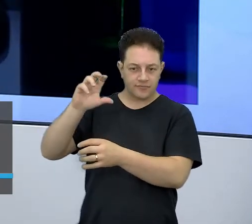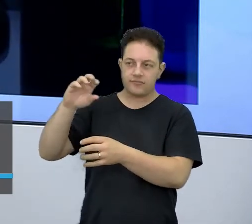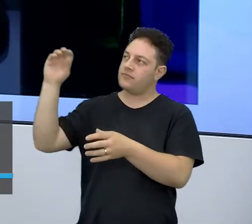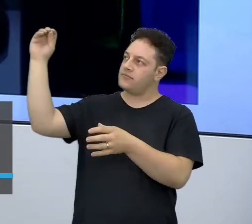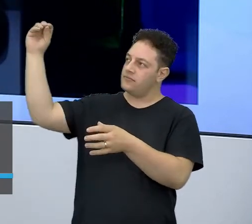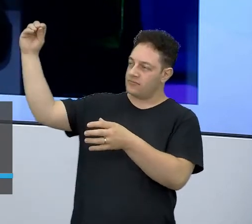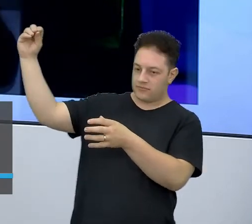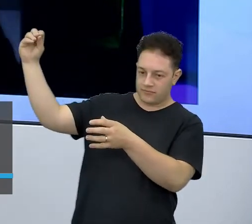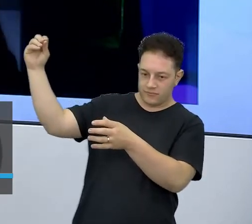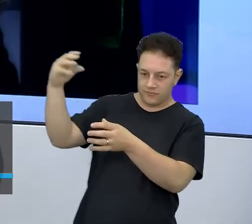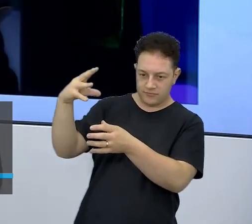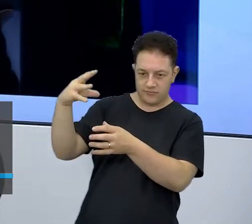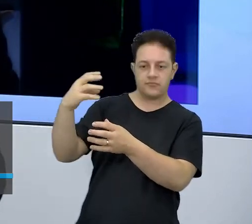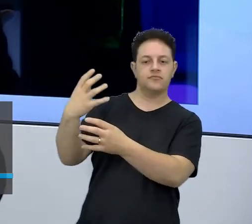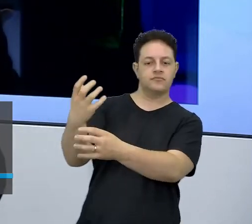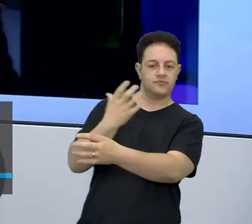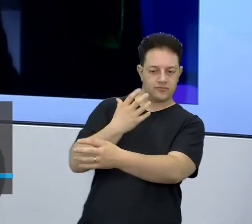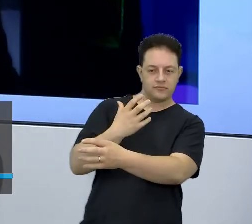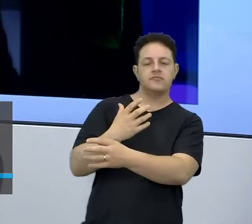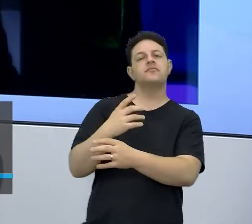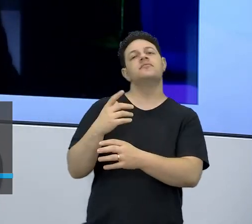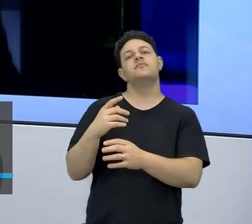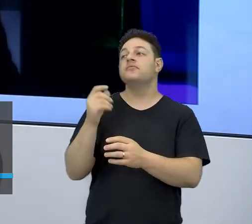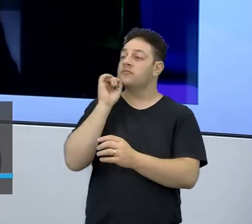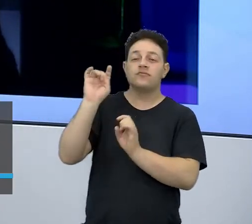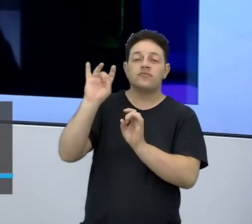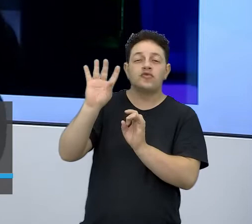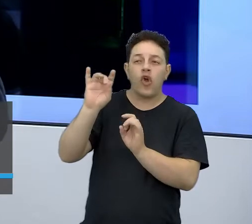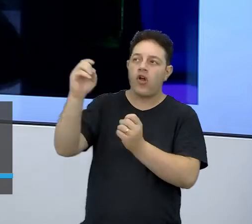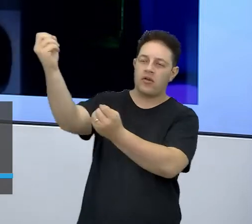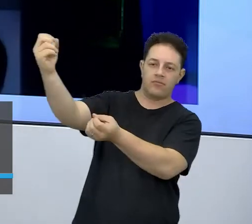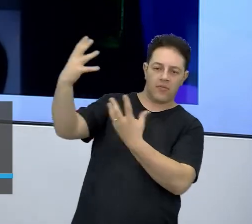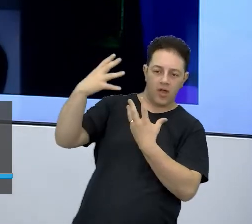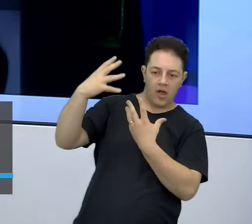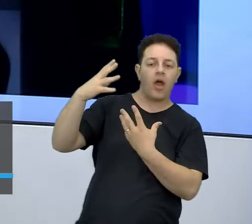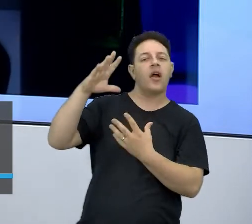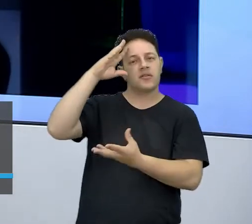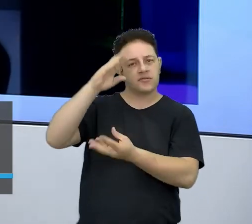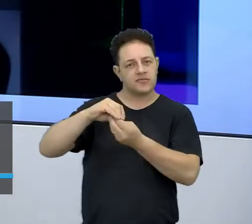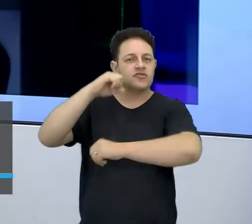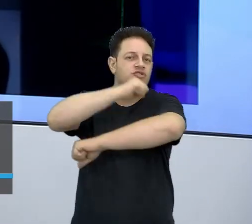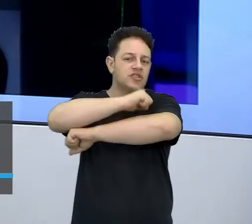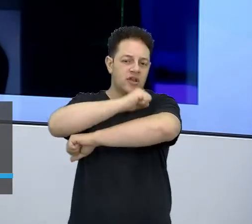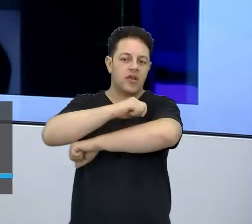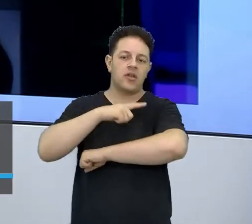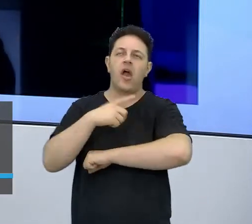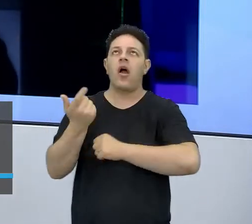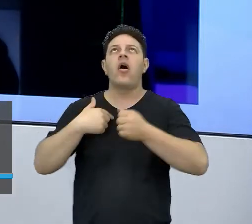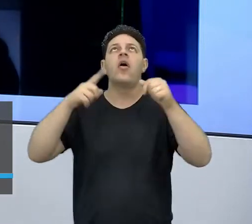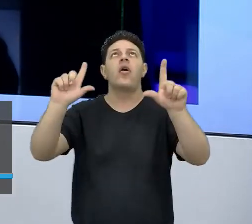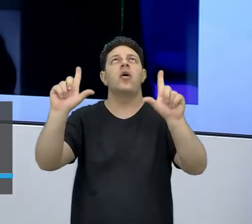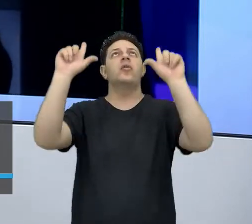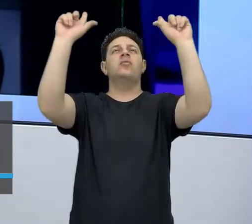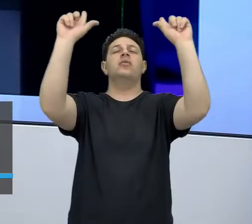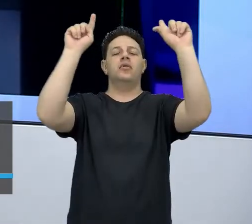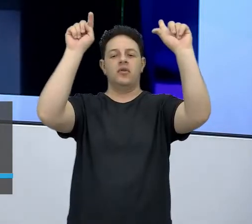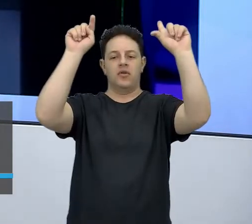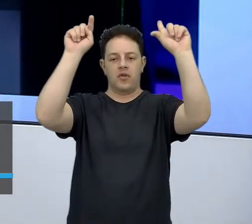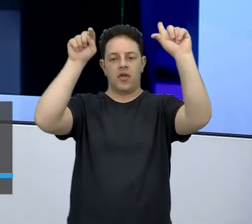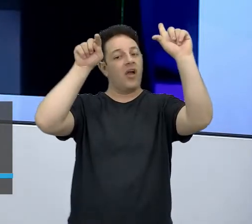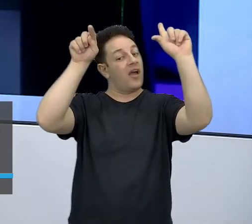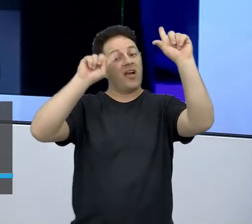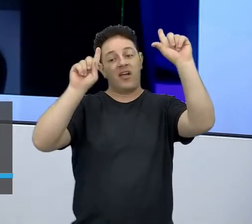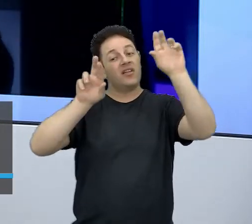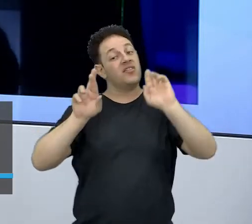uma fresta, isso já acontece na janela, percebeu? Ah, mas eu quero fazer uma janela no teto, chama clarabóia. Então, mas não é essa a